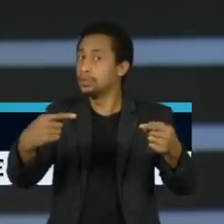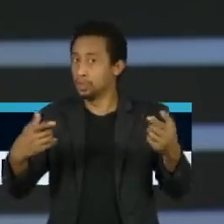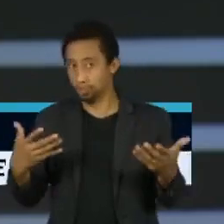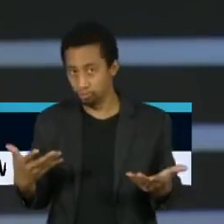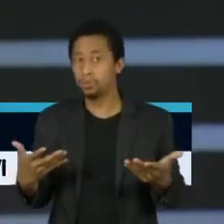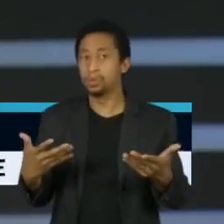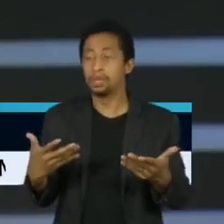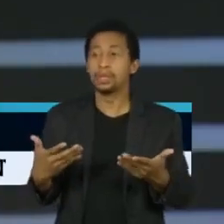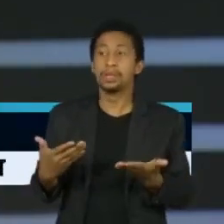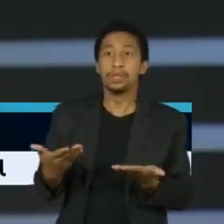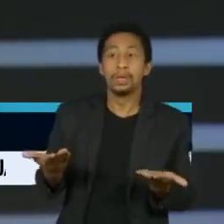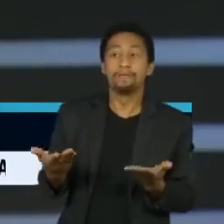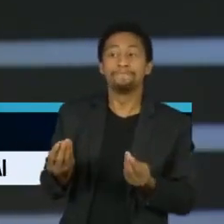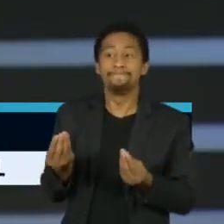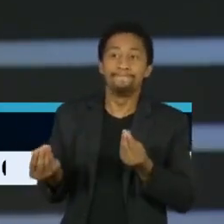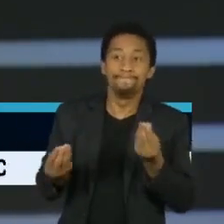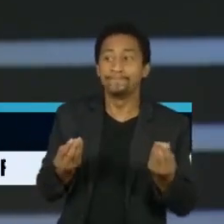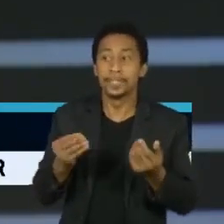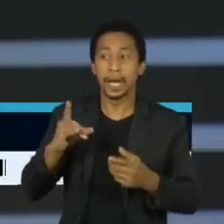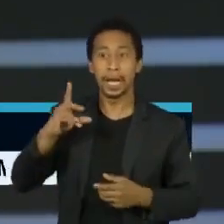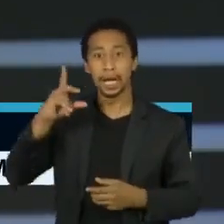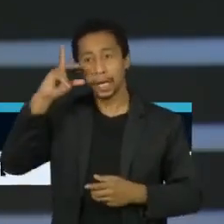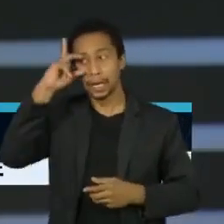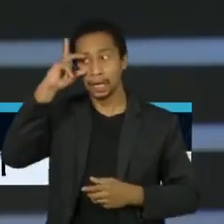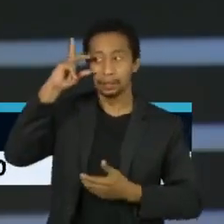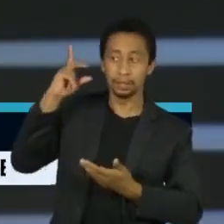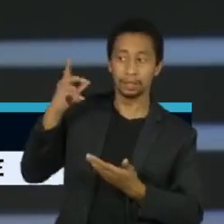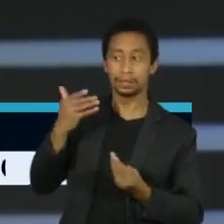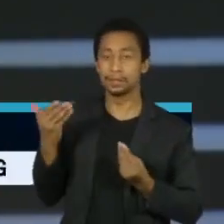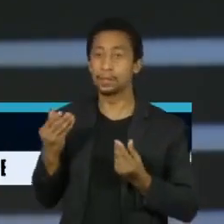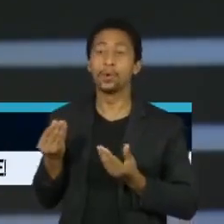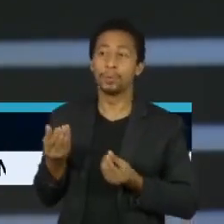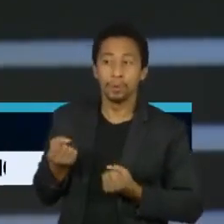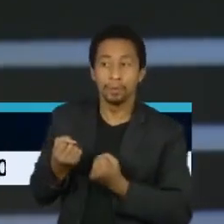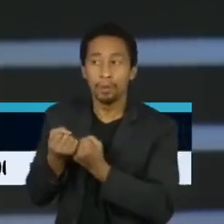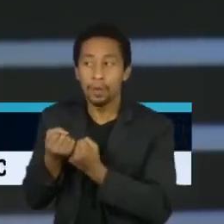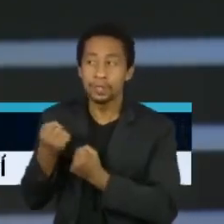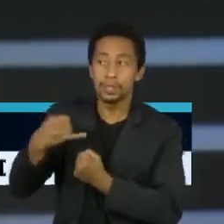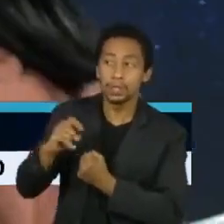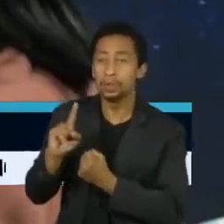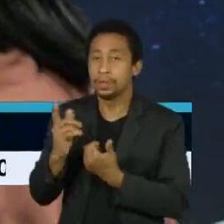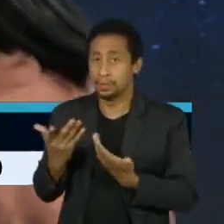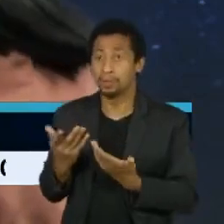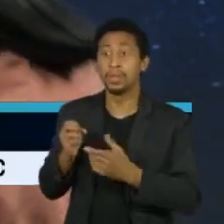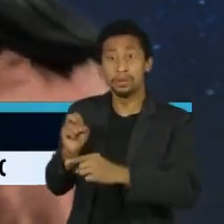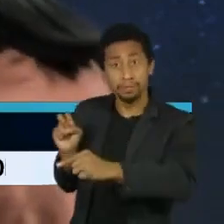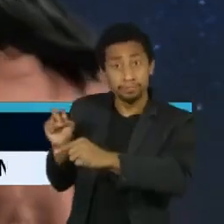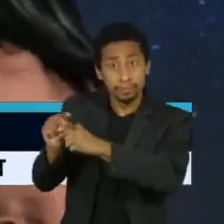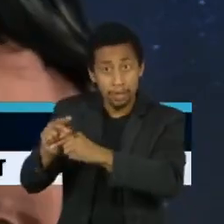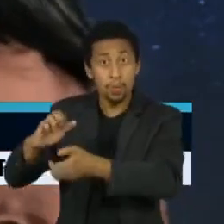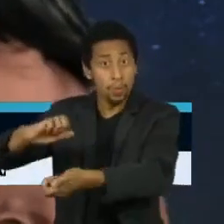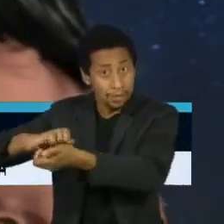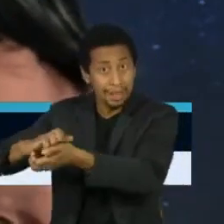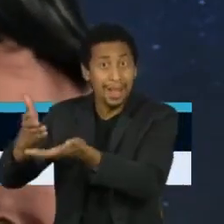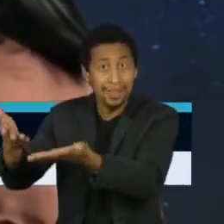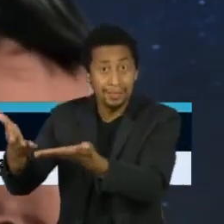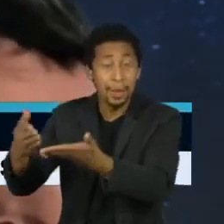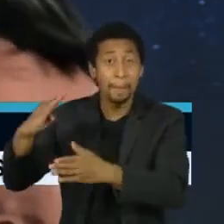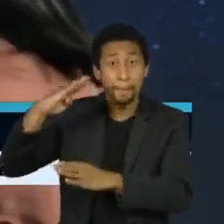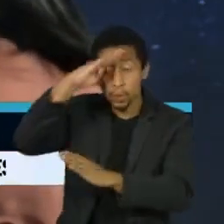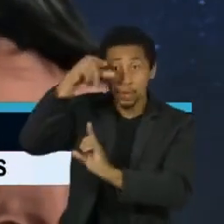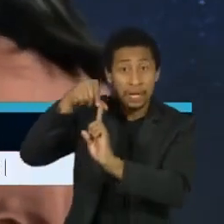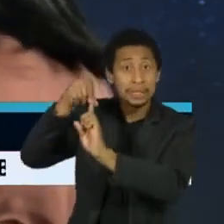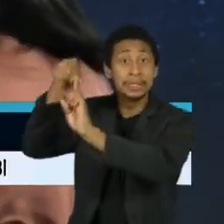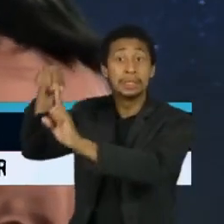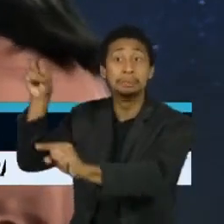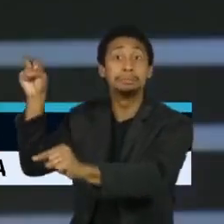diretamente ligados à presença do André Mendonça lá. Até porque, Karen, ele vai assumir um STF dividido e, se